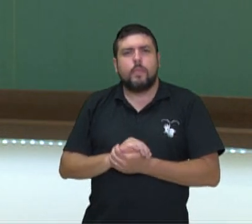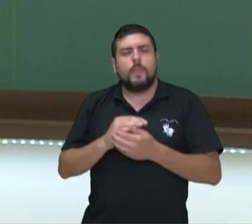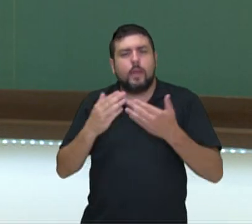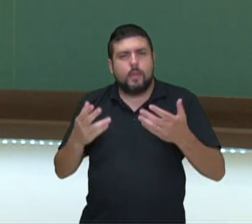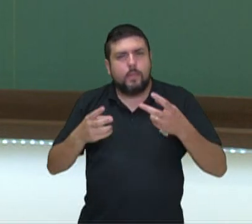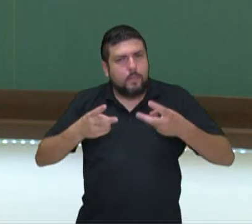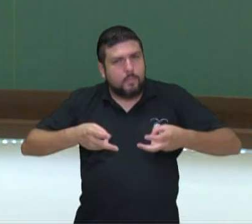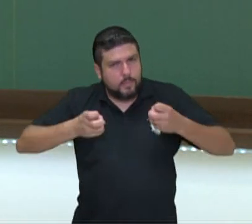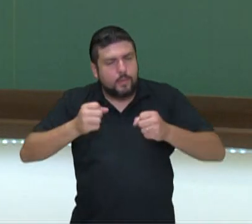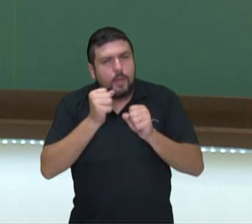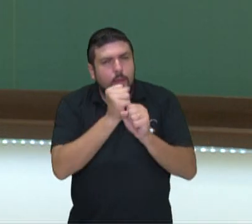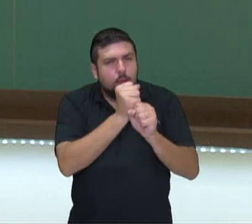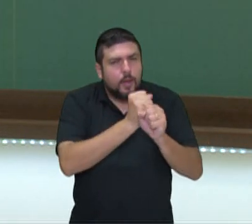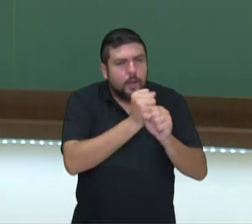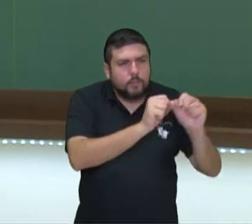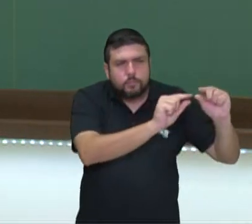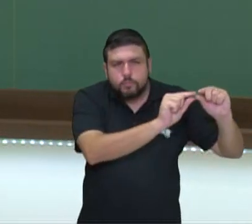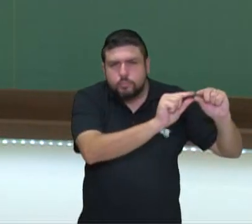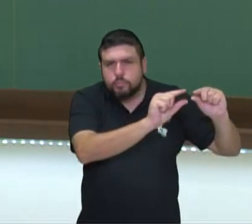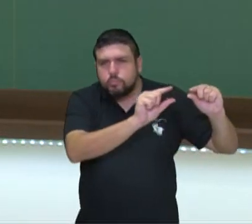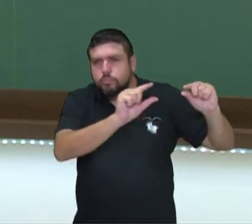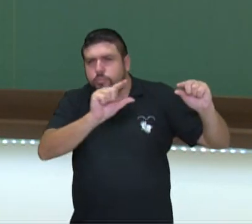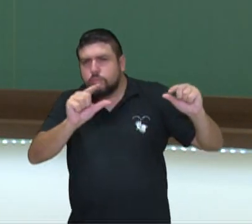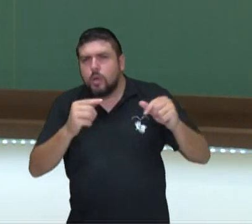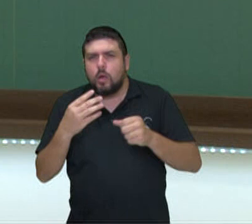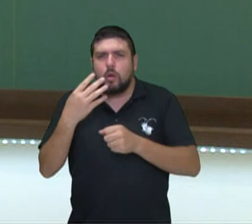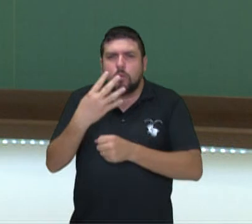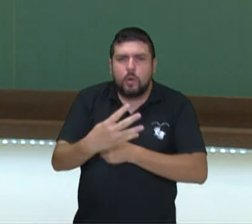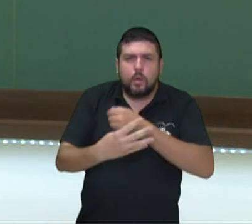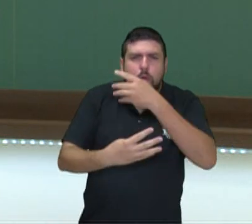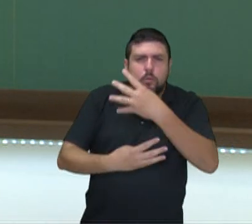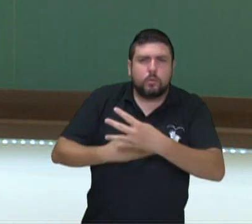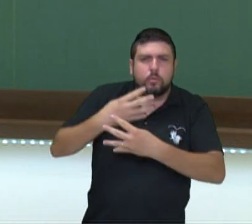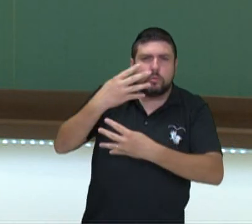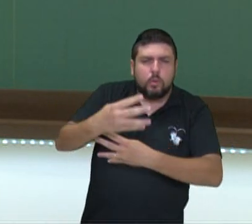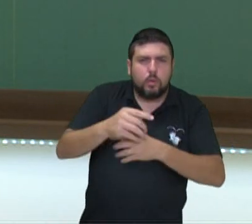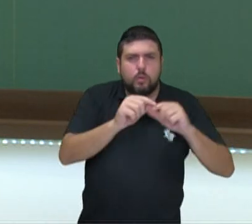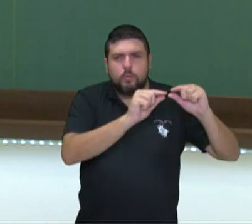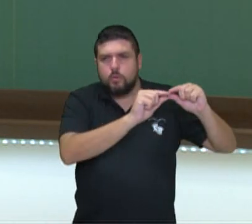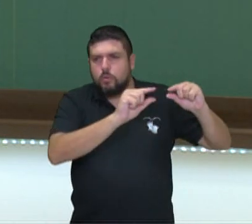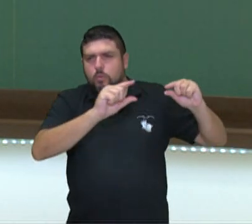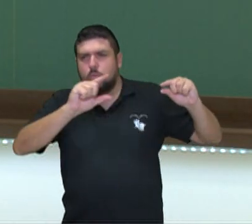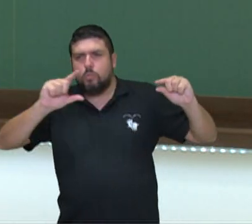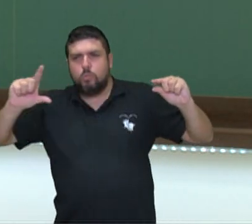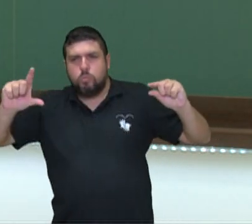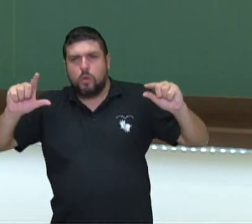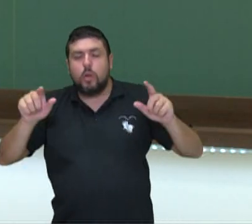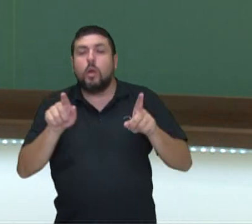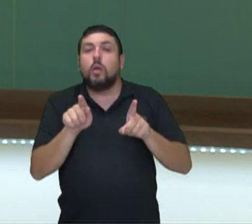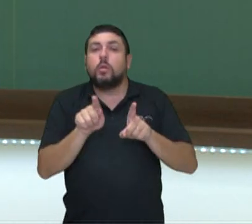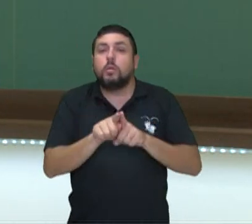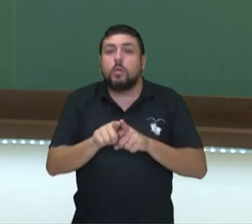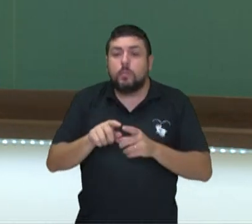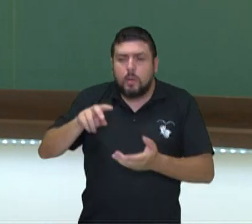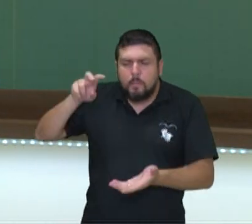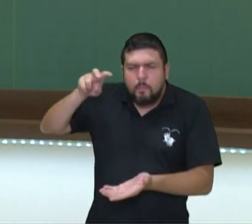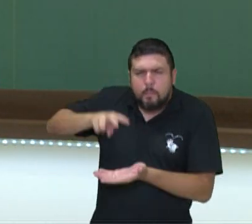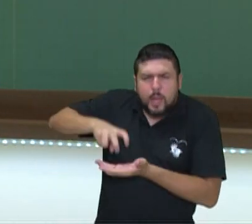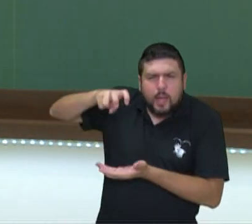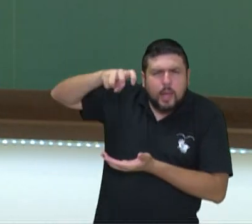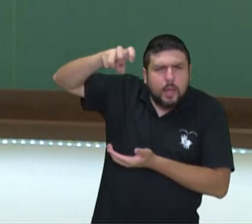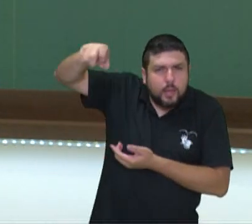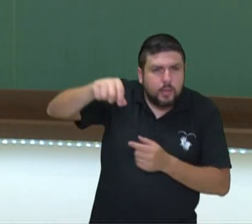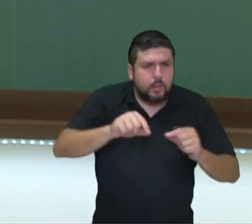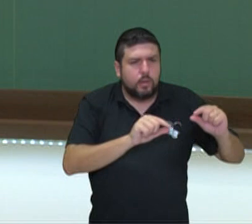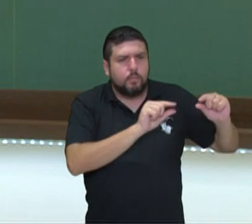tempo aumenta de 4 em 4 anos e a quantidade das alturas ali também aumenta, mas aumenta de quanto